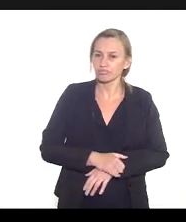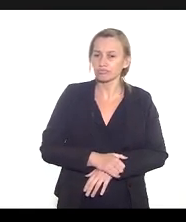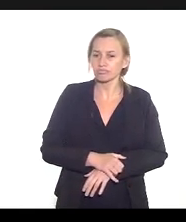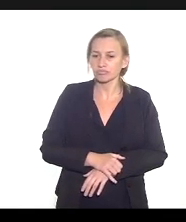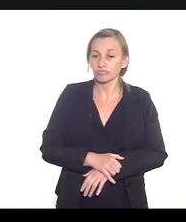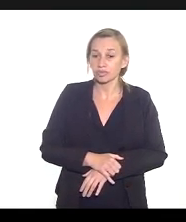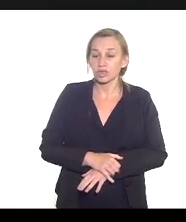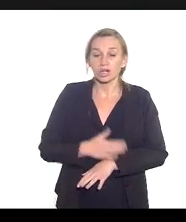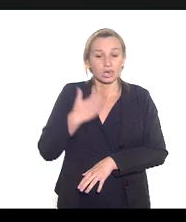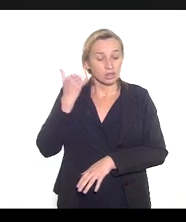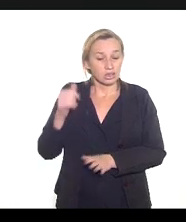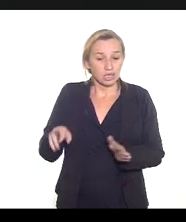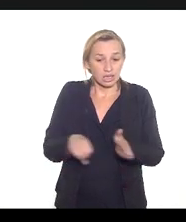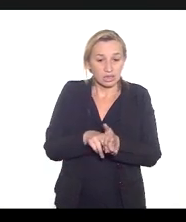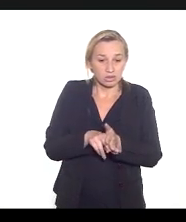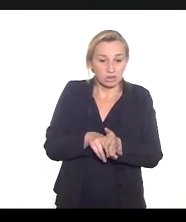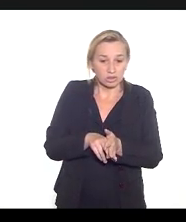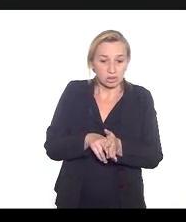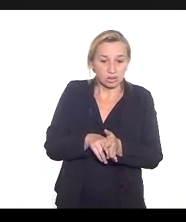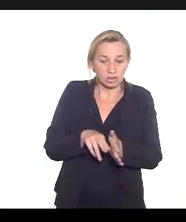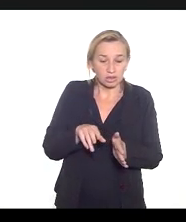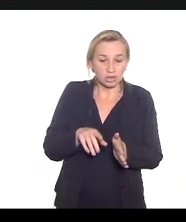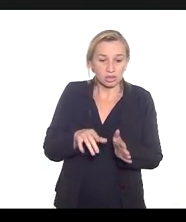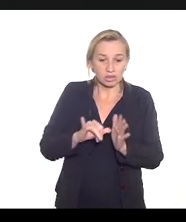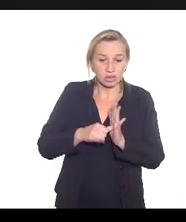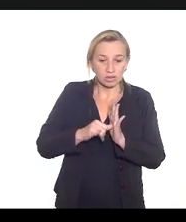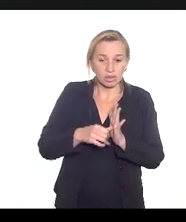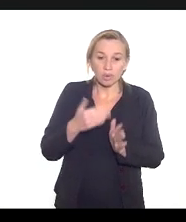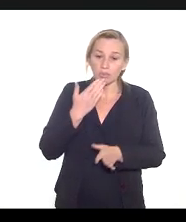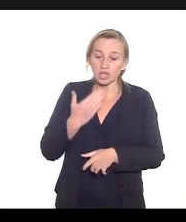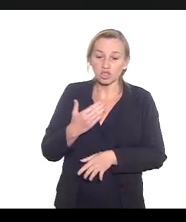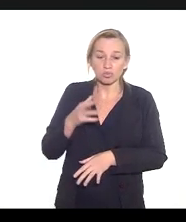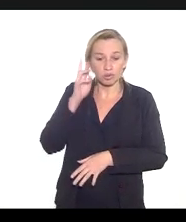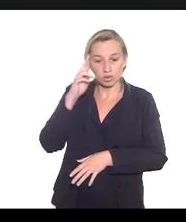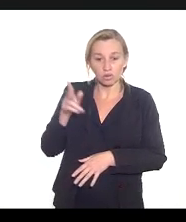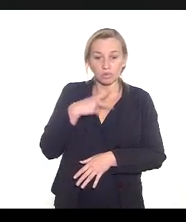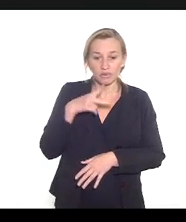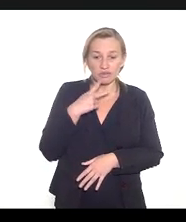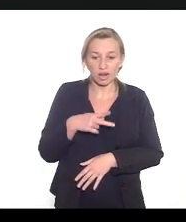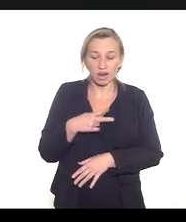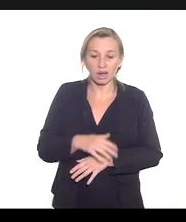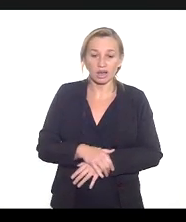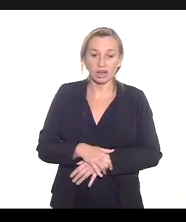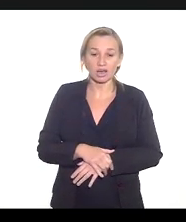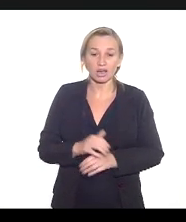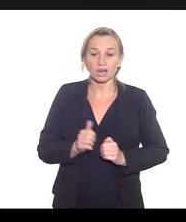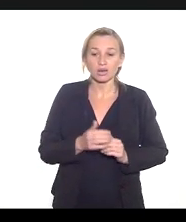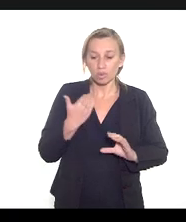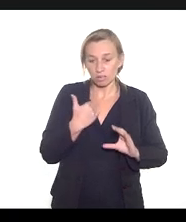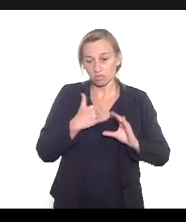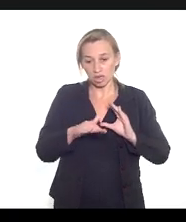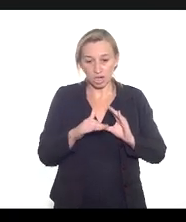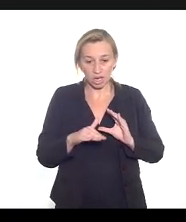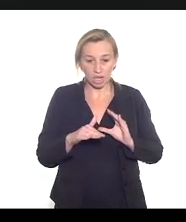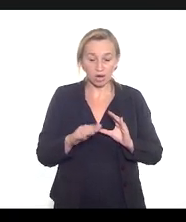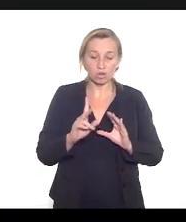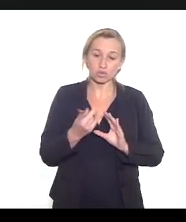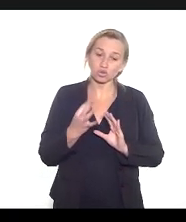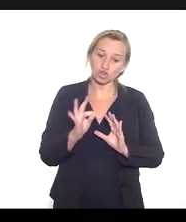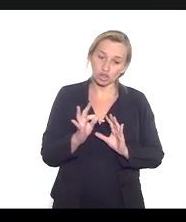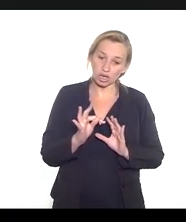É eu sei que a resolução é publicado em Diário Oficial mas pediu o seu para colocar para nos encaminhar ou colocar no